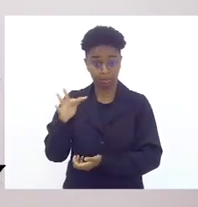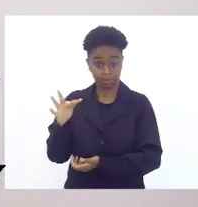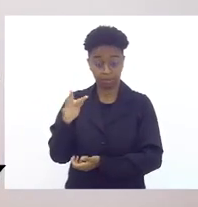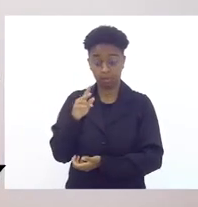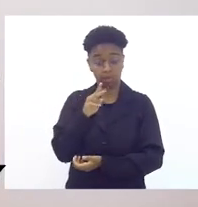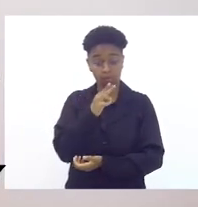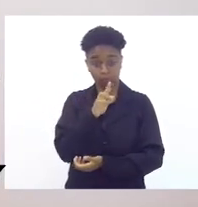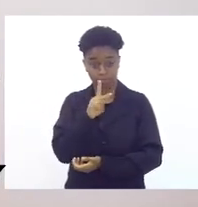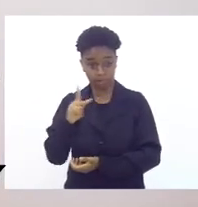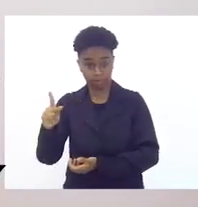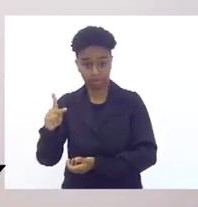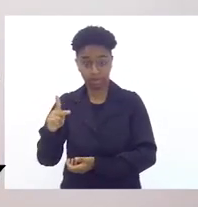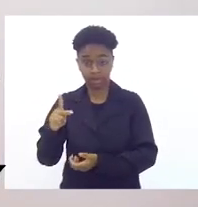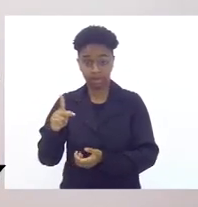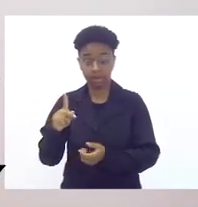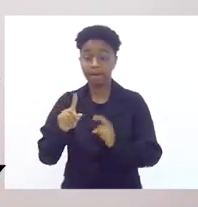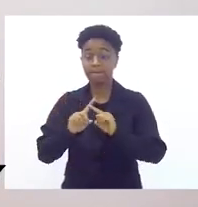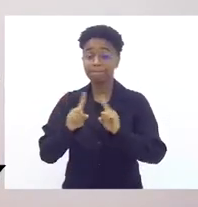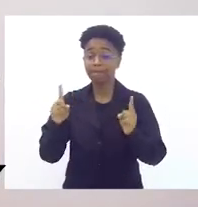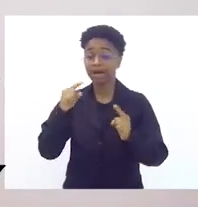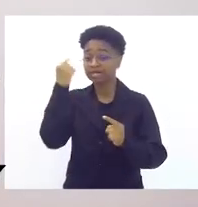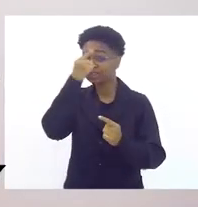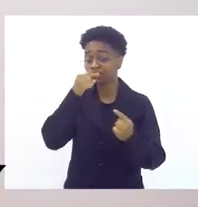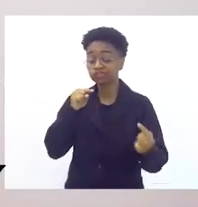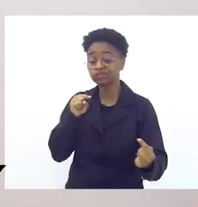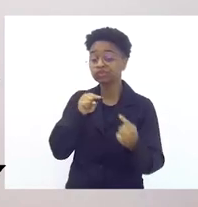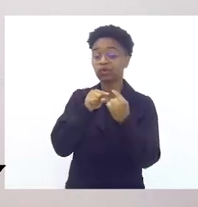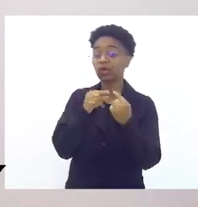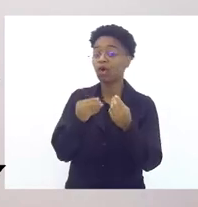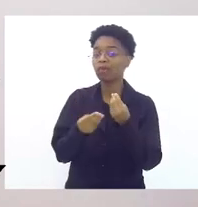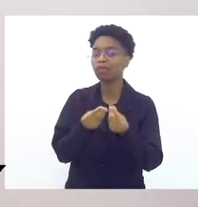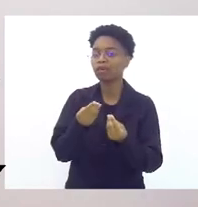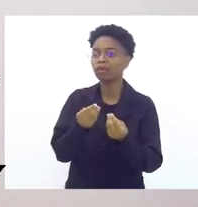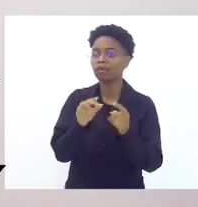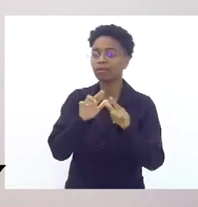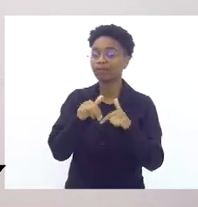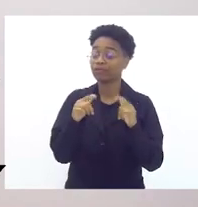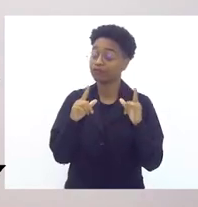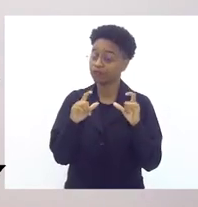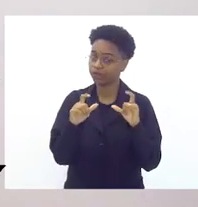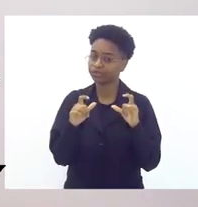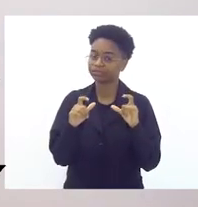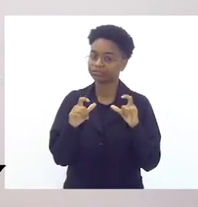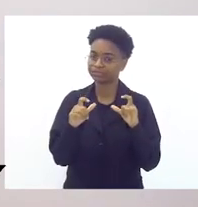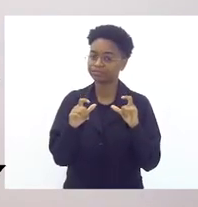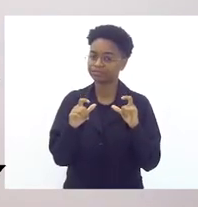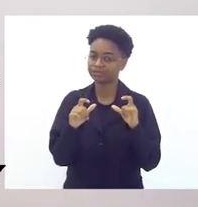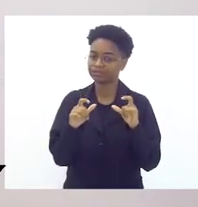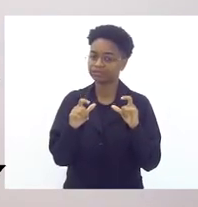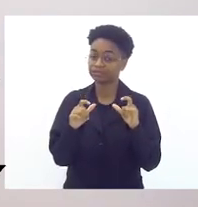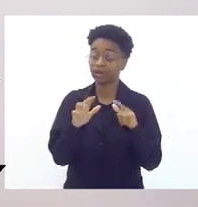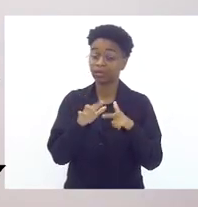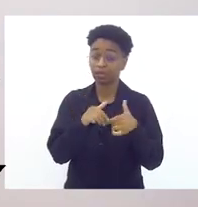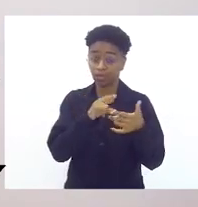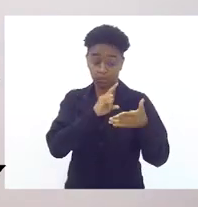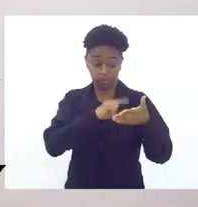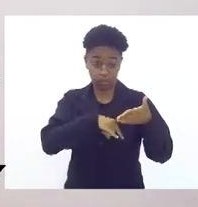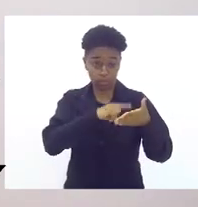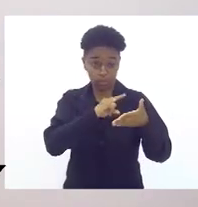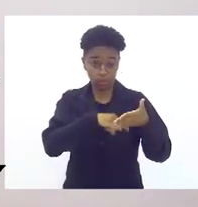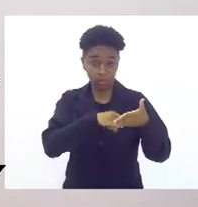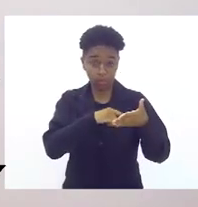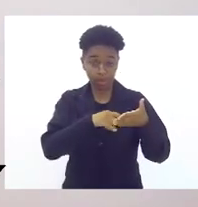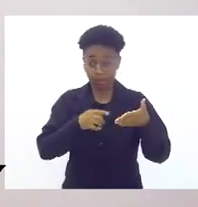Eles foram reconhecidos né a partir de fotos de documentos deles que foram